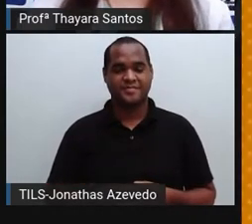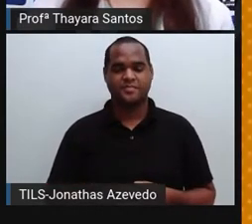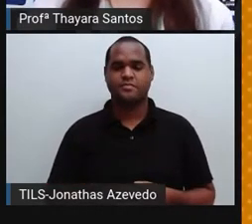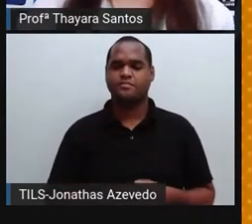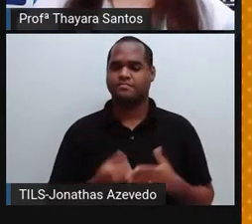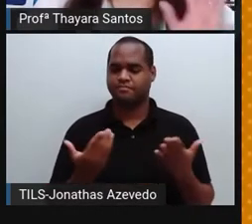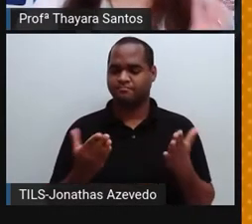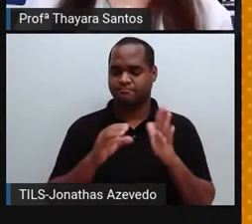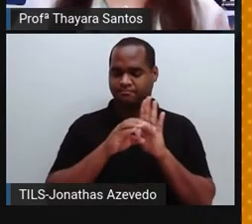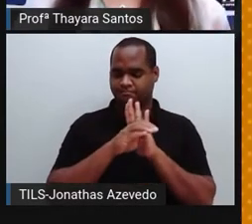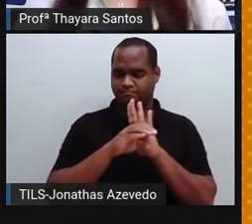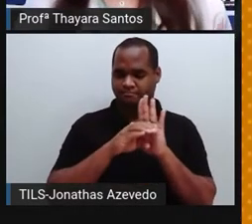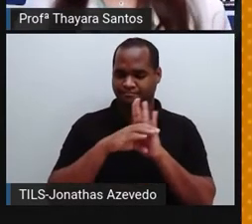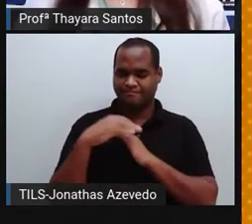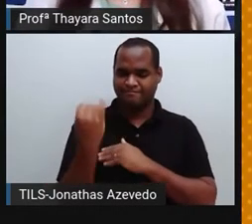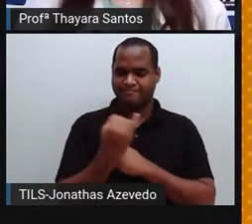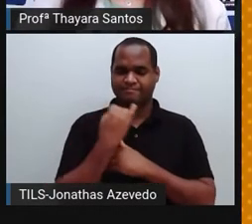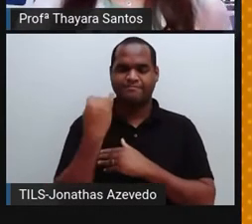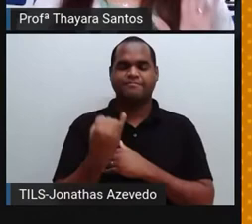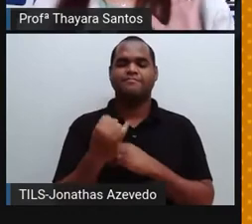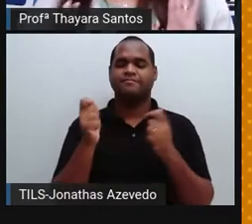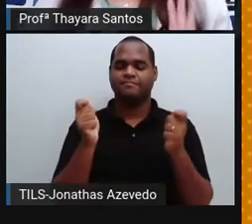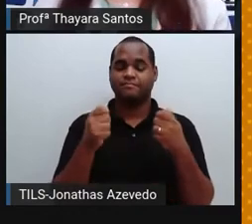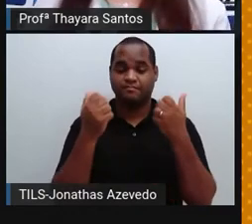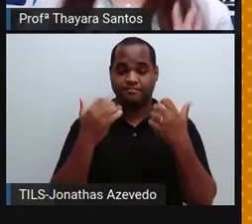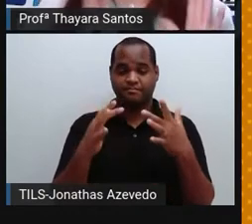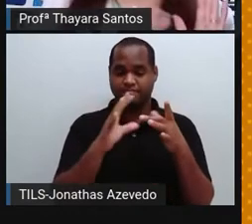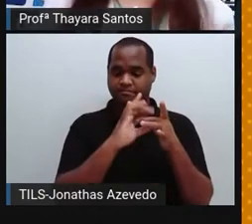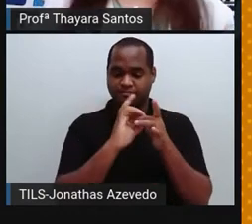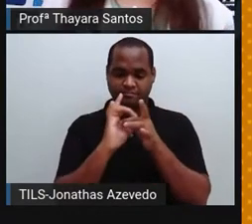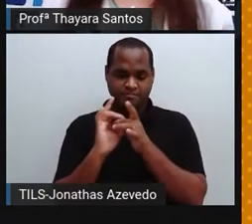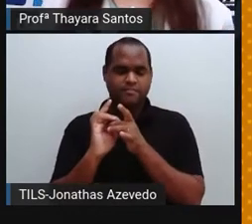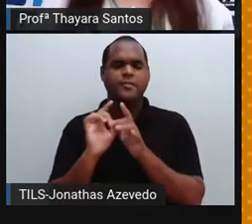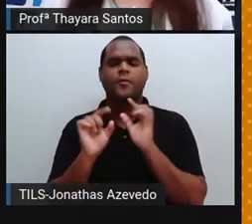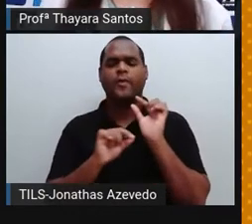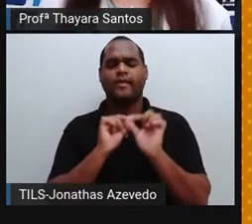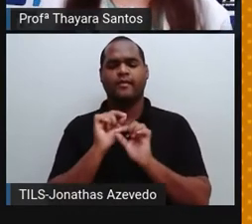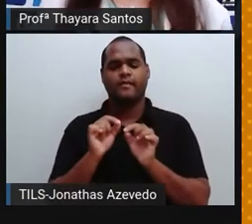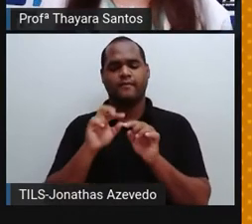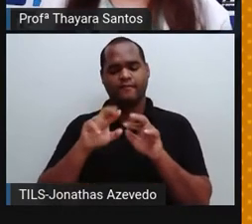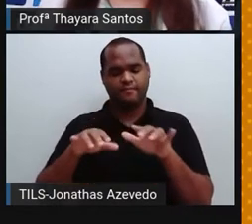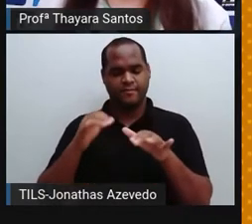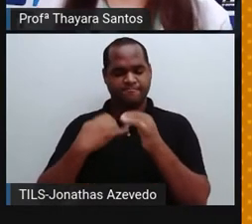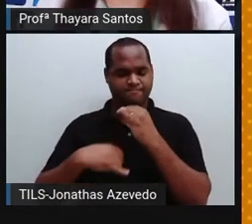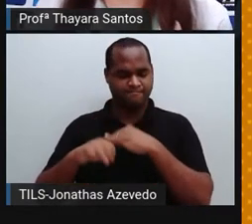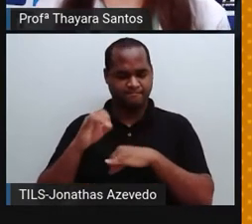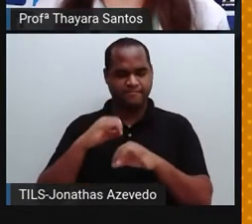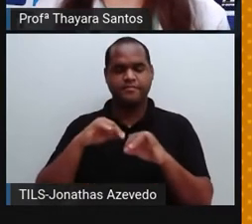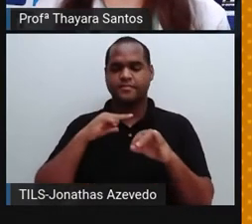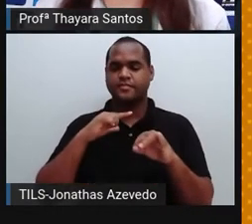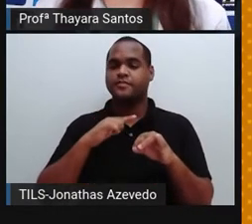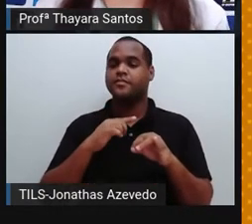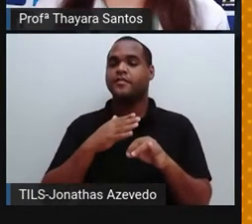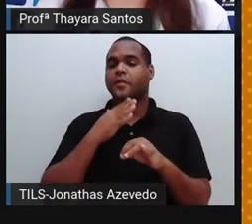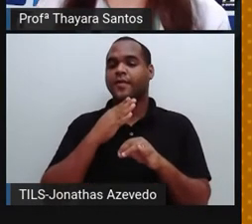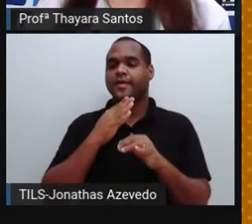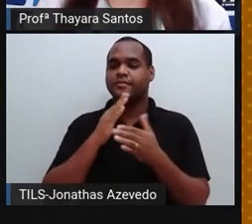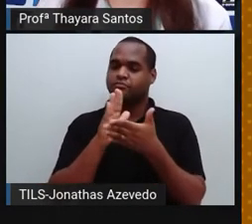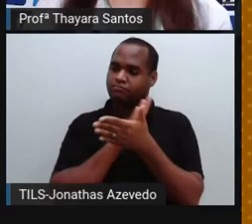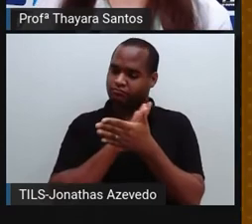Agora, vamos lá para alguns conceitos importantes que estão relacionados a esses elementos químicos, tá? Vamos lá conhecer alguns